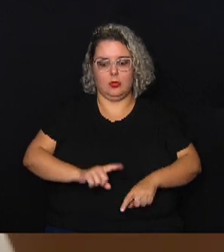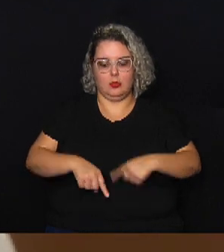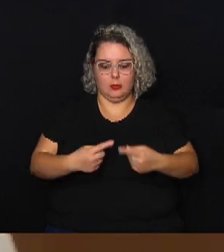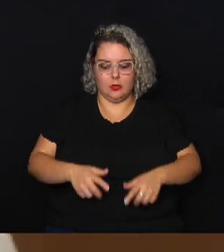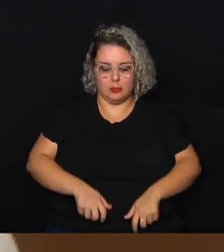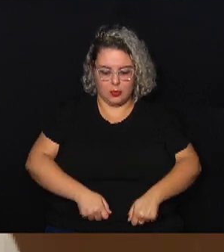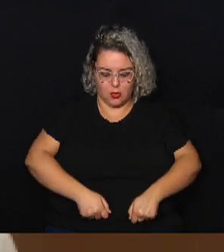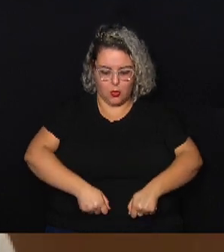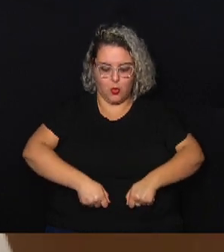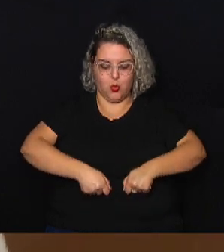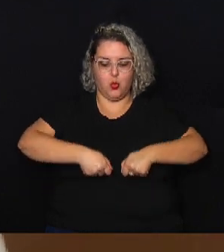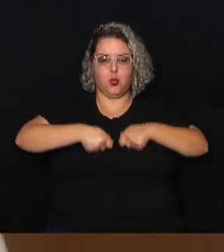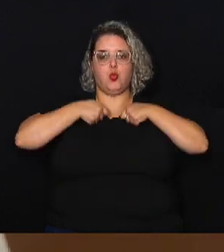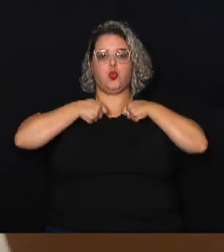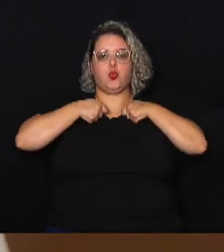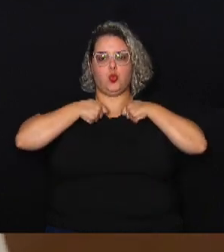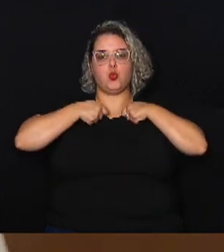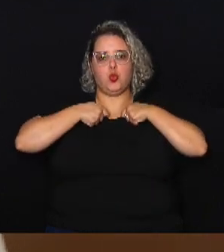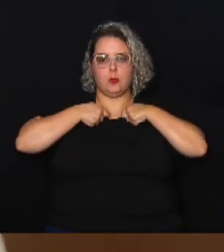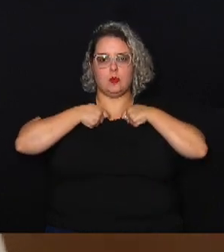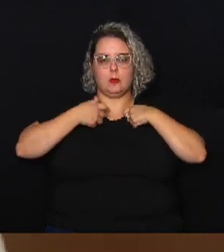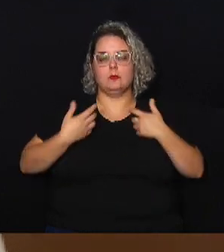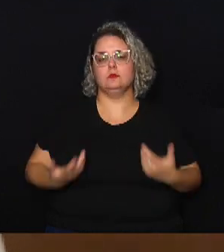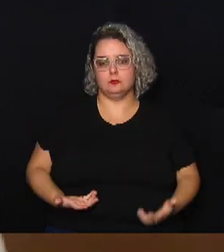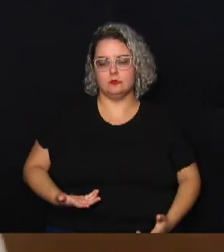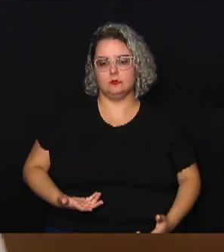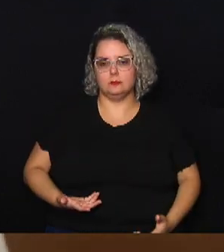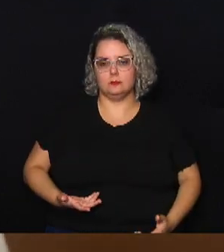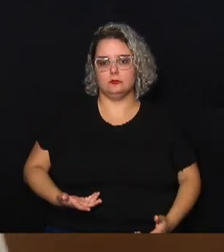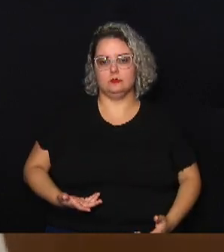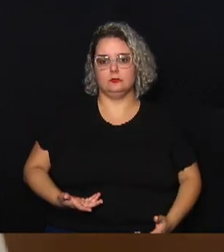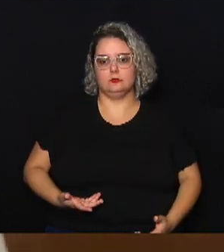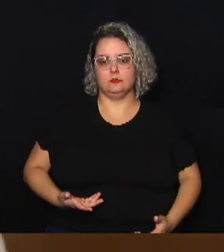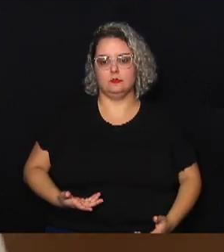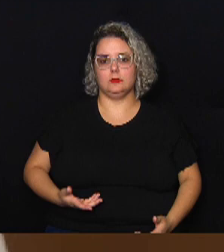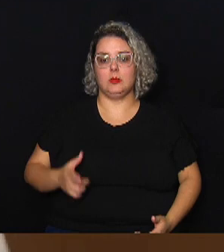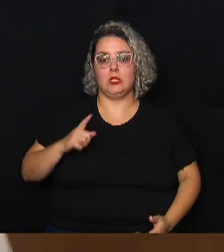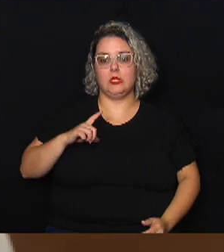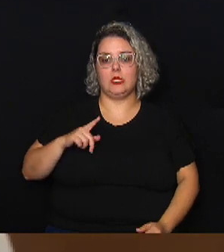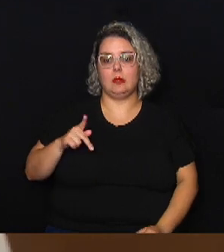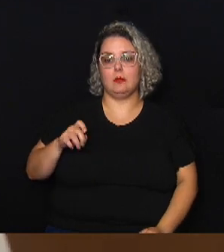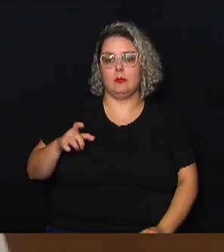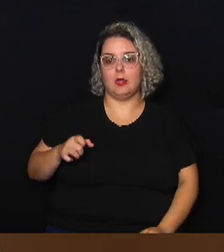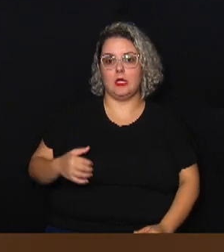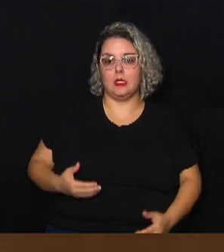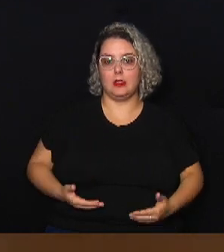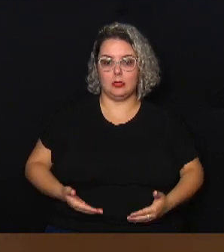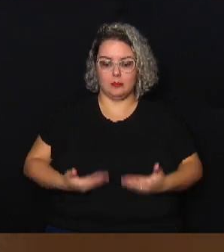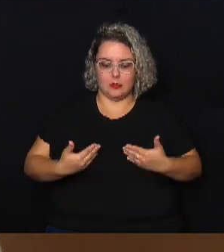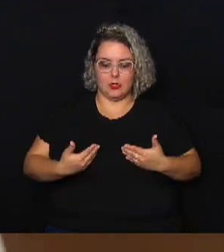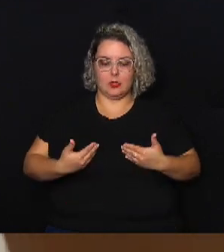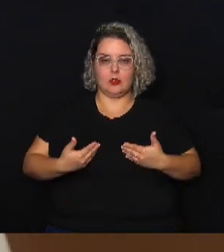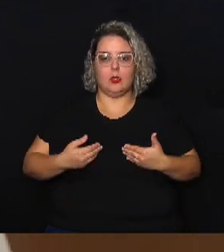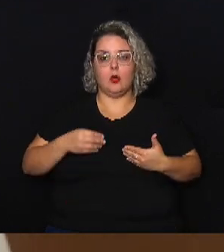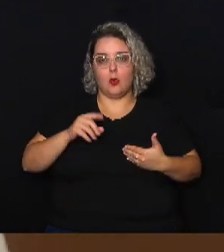cima, e é quando tem muita pele acima do umbigo e pouco abaixo do